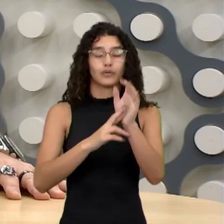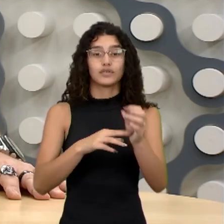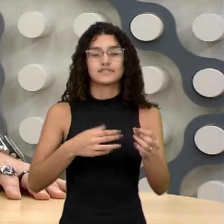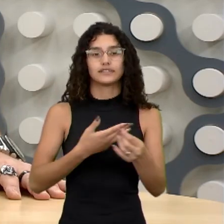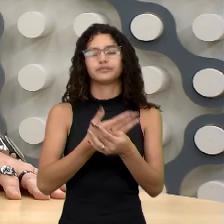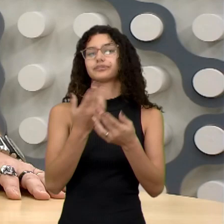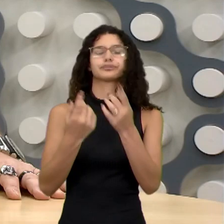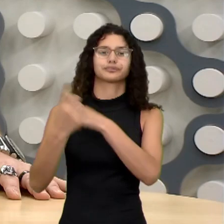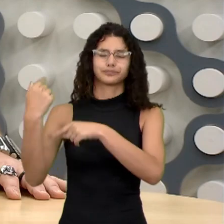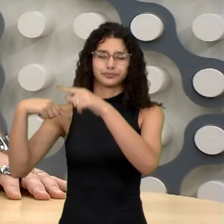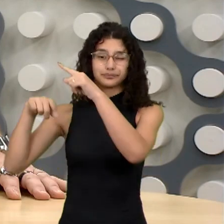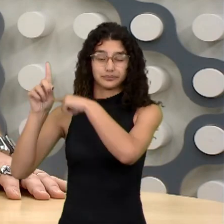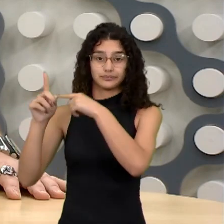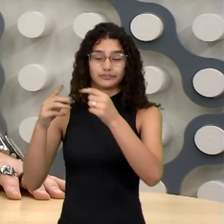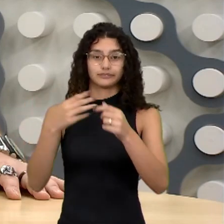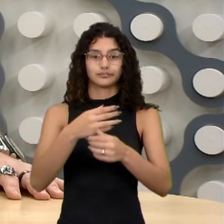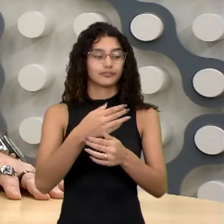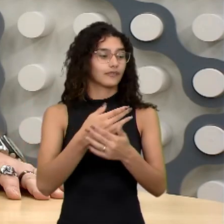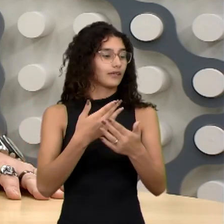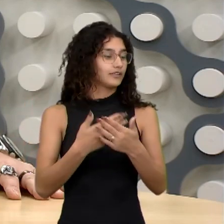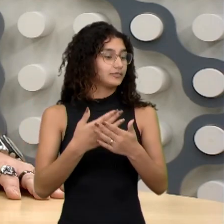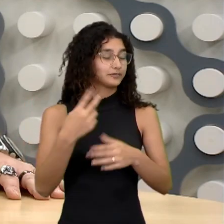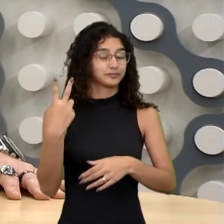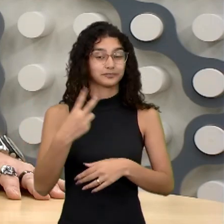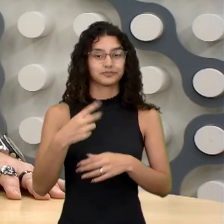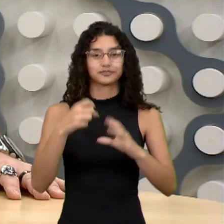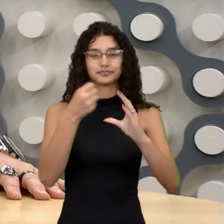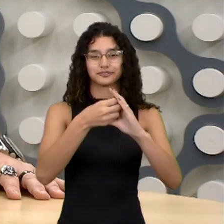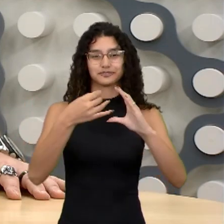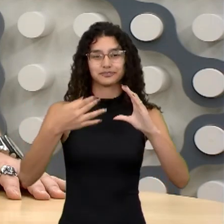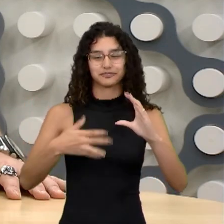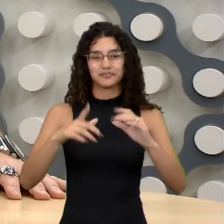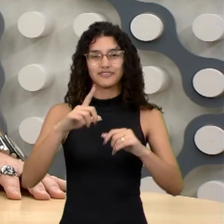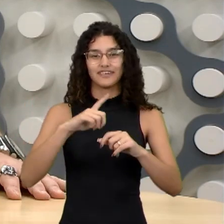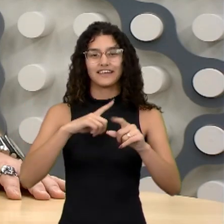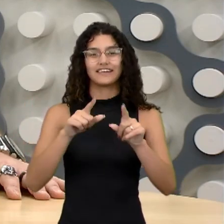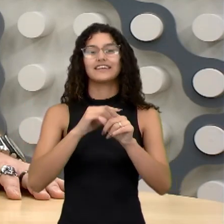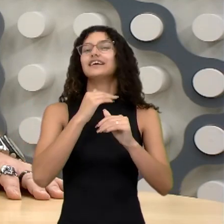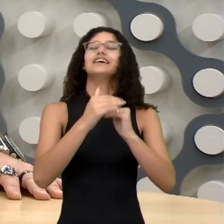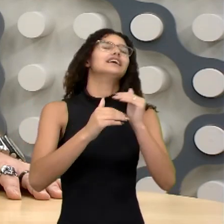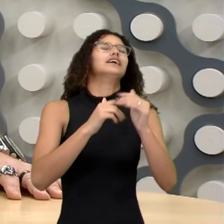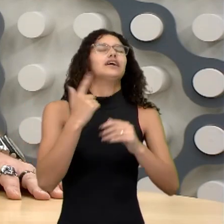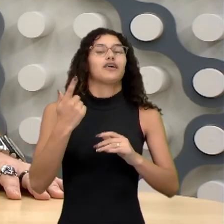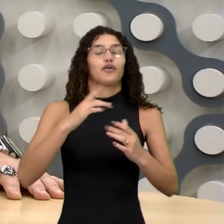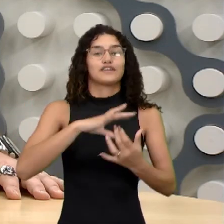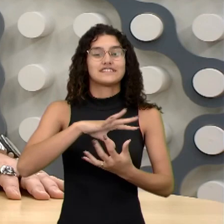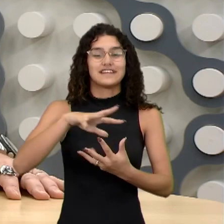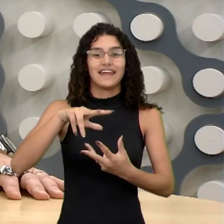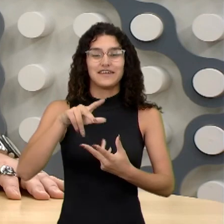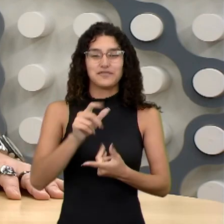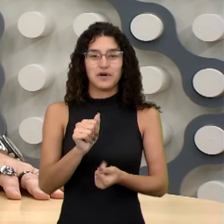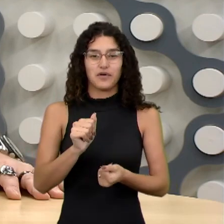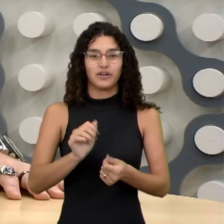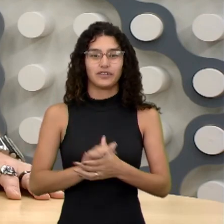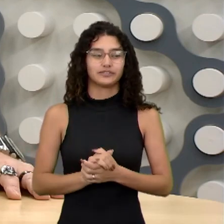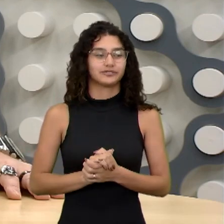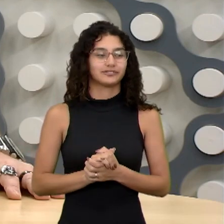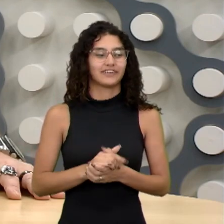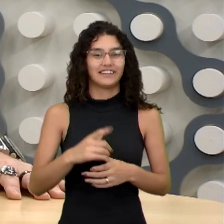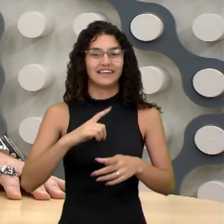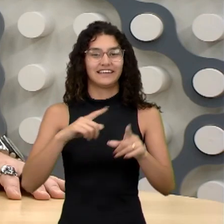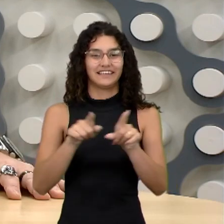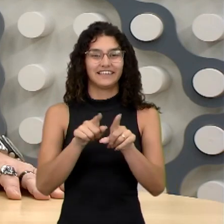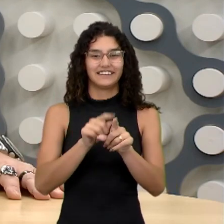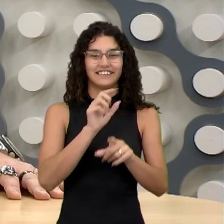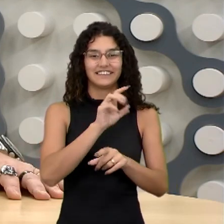no desenvolvimento 2, né, as características da escala do tempo geológico, né, mostrando aí, né, a característica